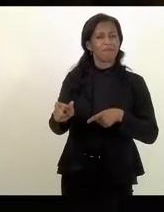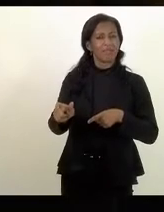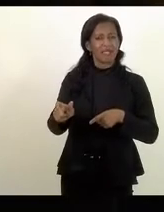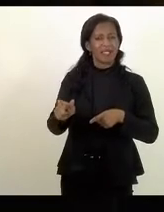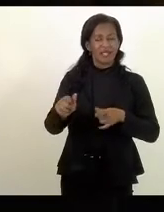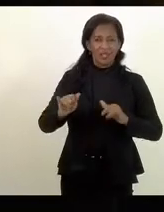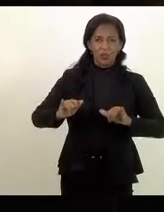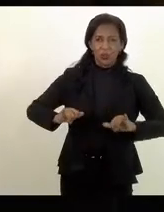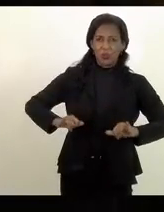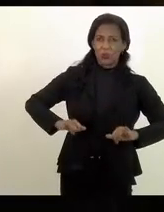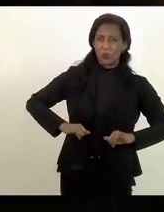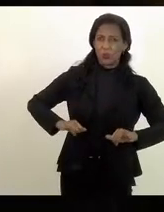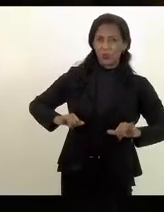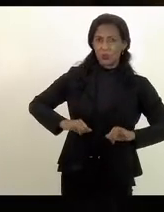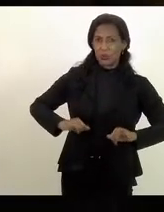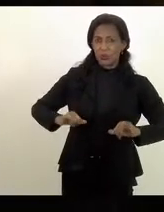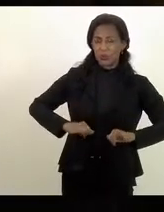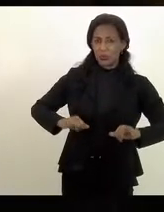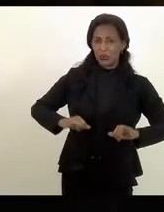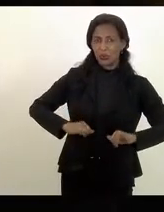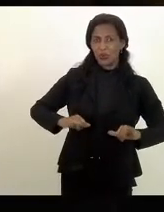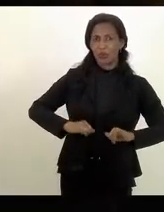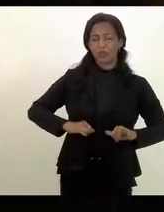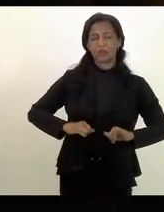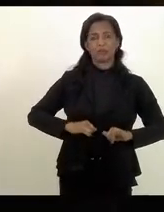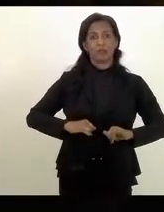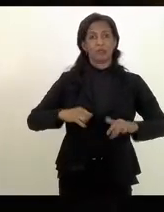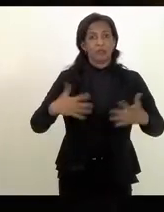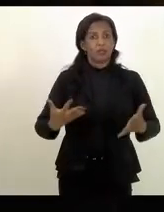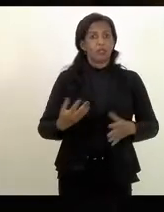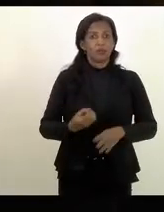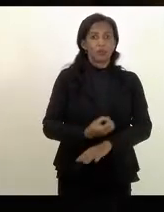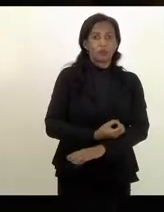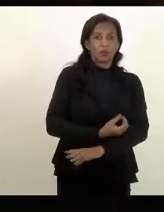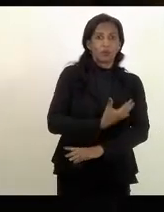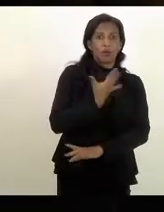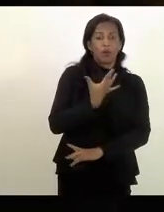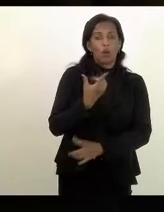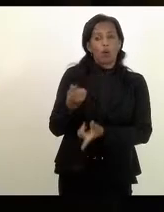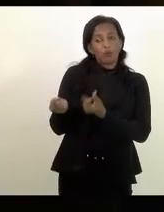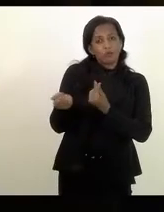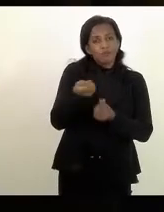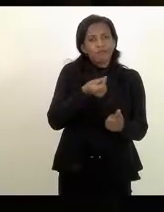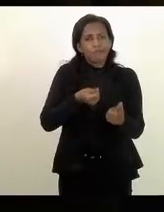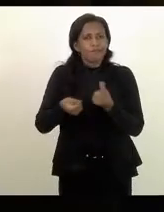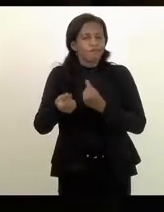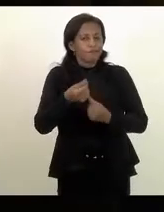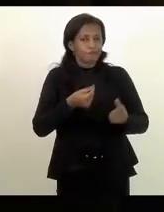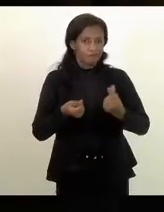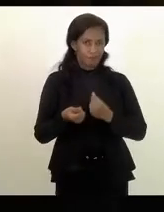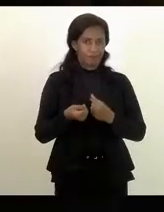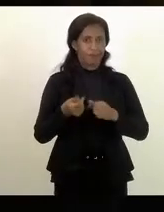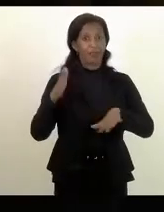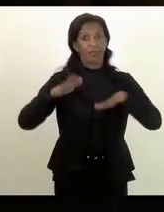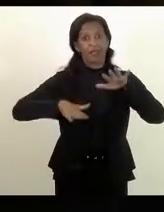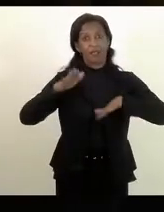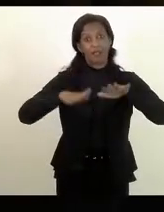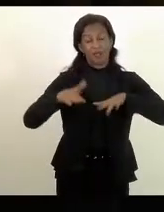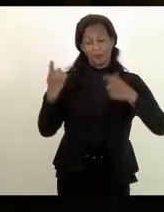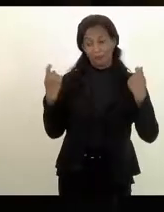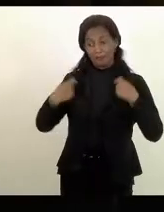de fragilidade e vulnerabilidade tanto emocional quanto financeira muitas vezes a